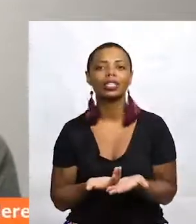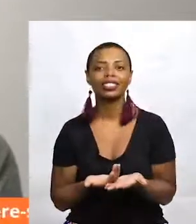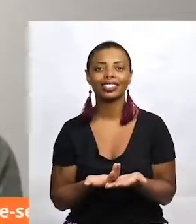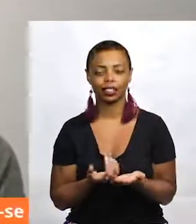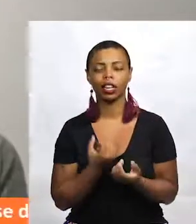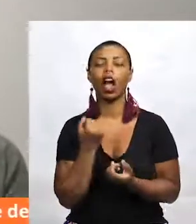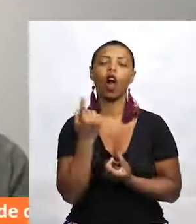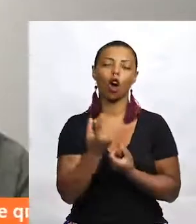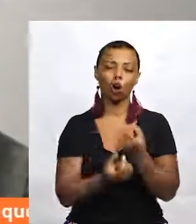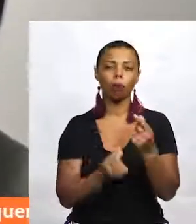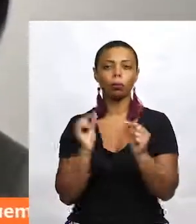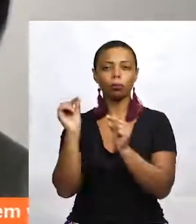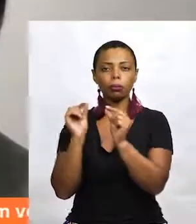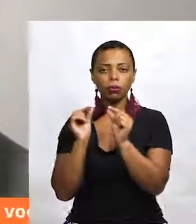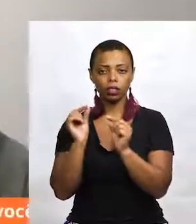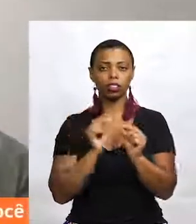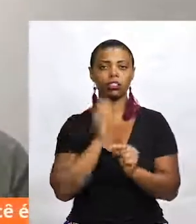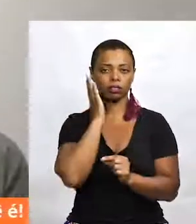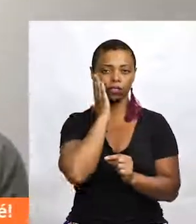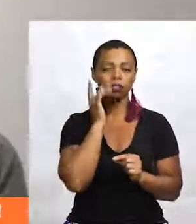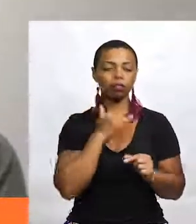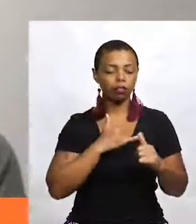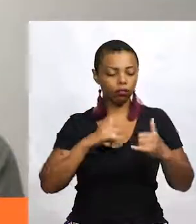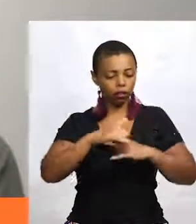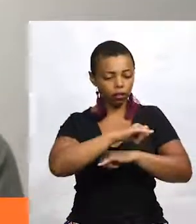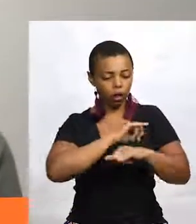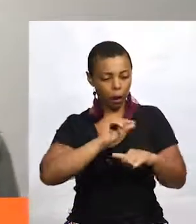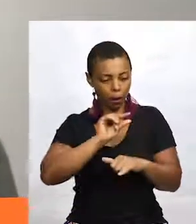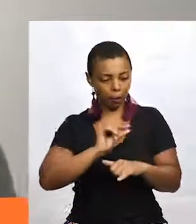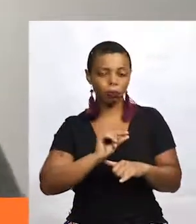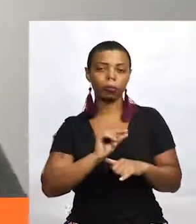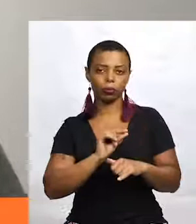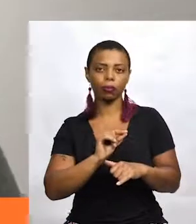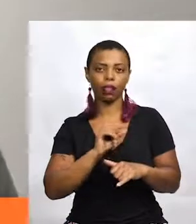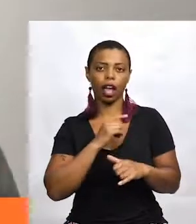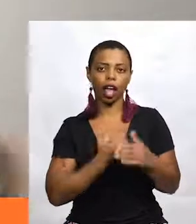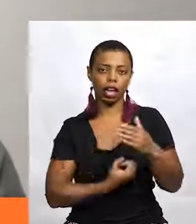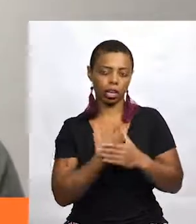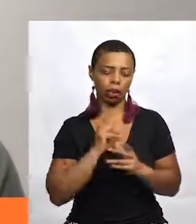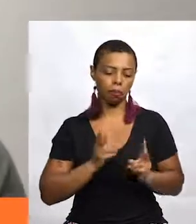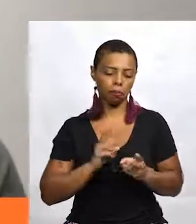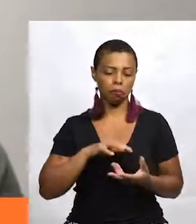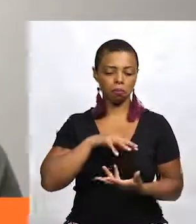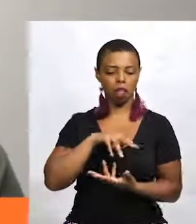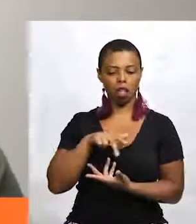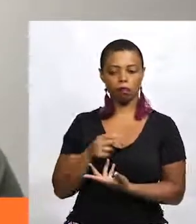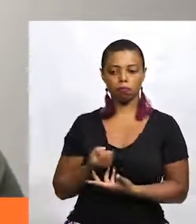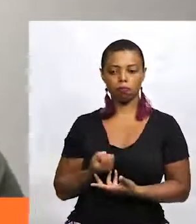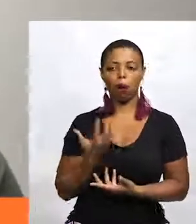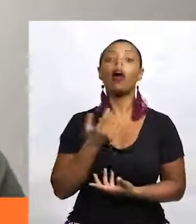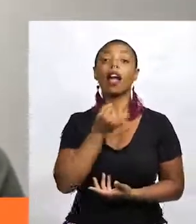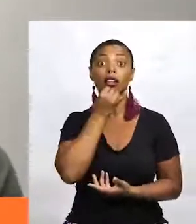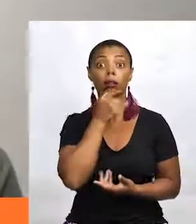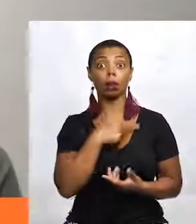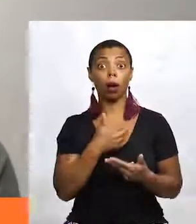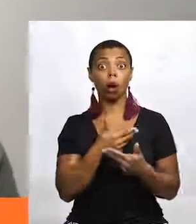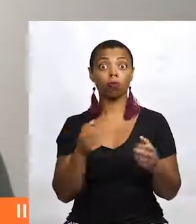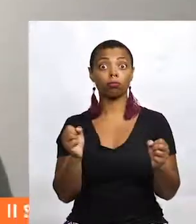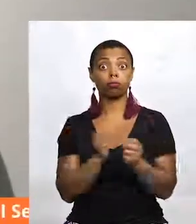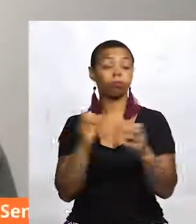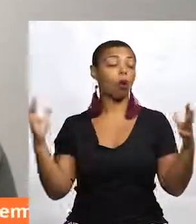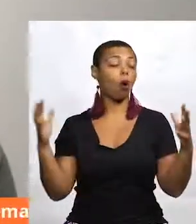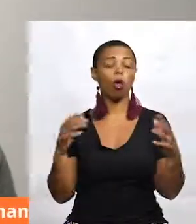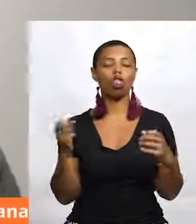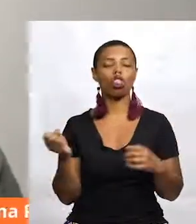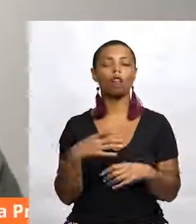partículas a gente sabe de mais baixa energia que vem, que são geradas dentro da nossa galáxia, por exemplo, uma explosão de supernova, mas as partículas